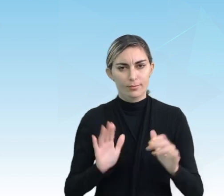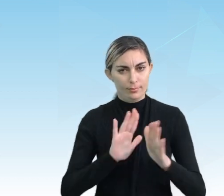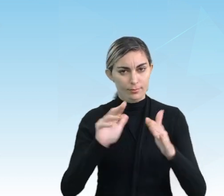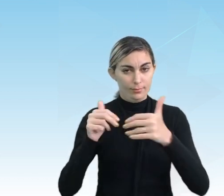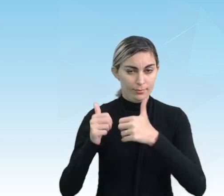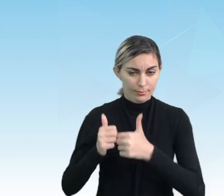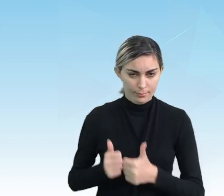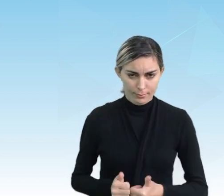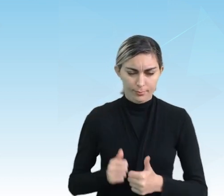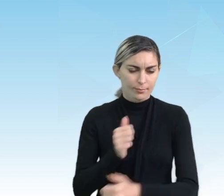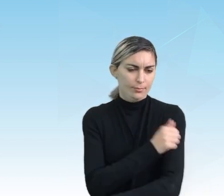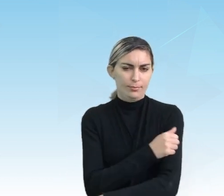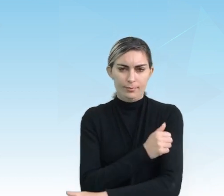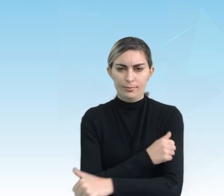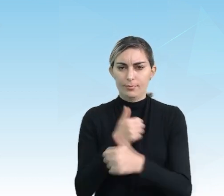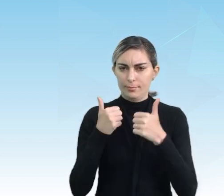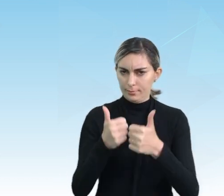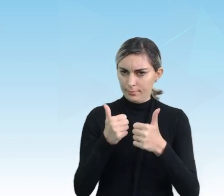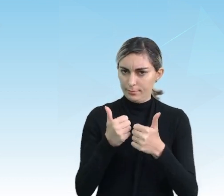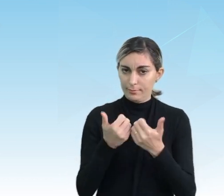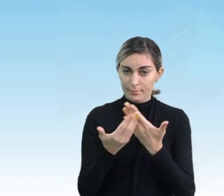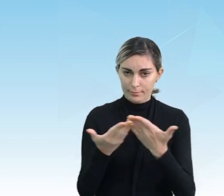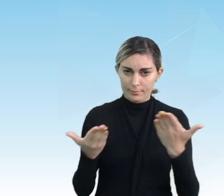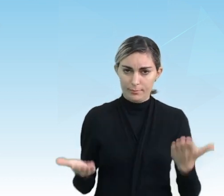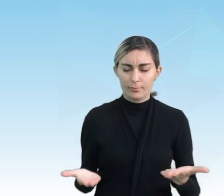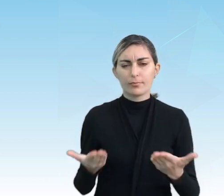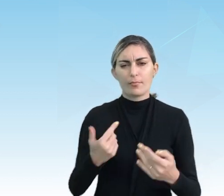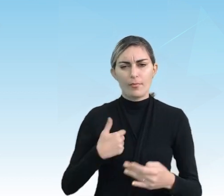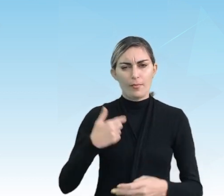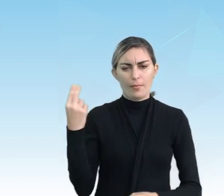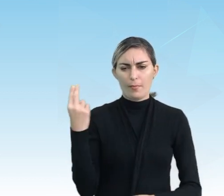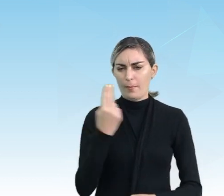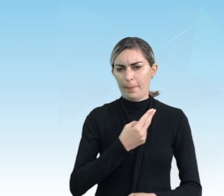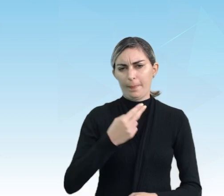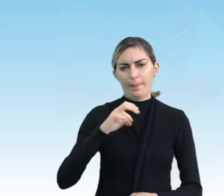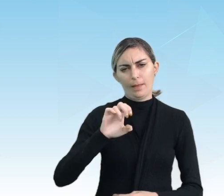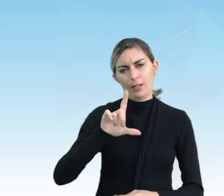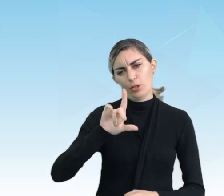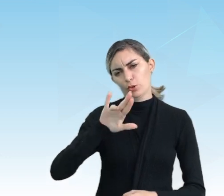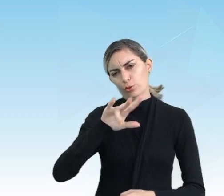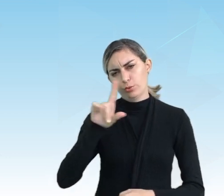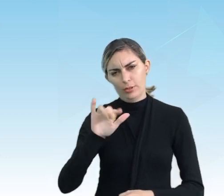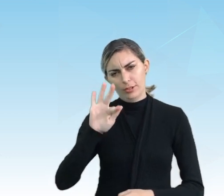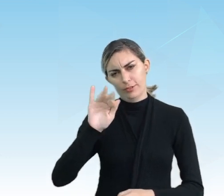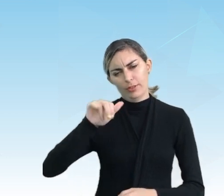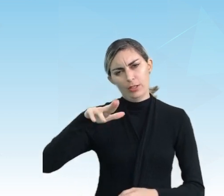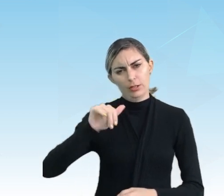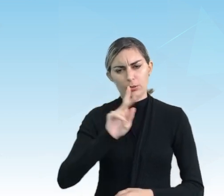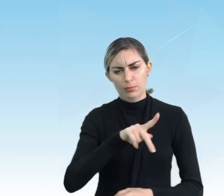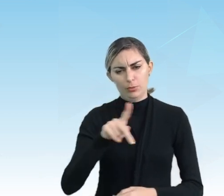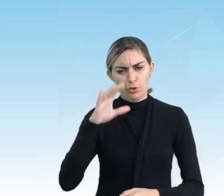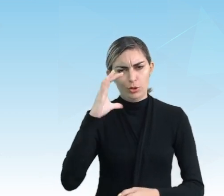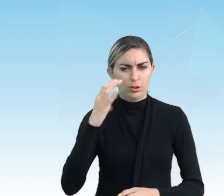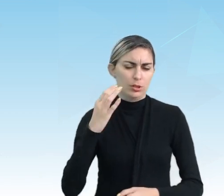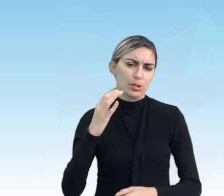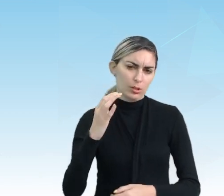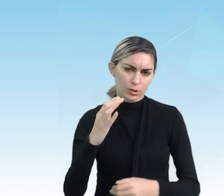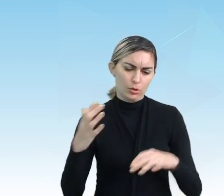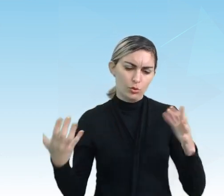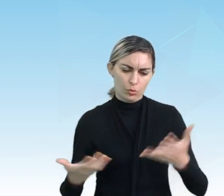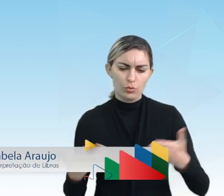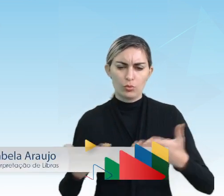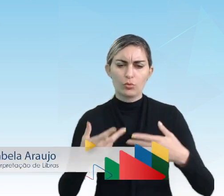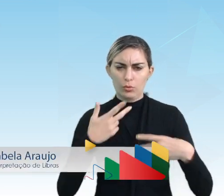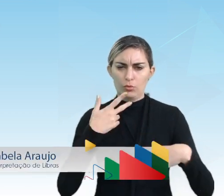Olá, meus queridos alunos, tudo bem com vocês? Meu nome é Ives Fernando, eu sou professor de ciências e hoje